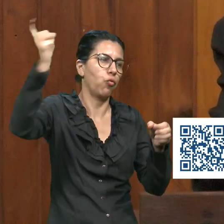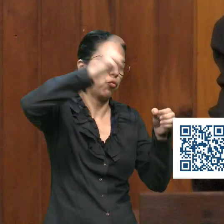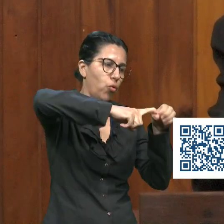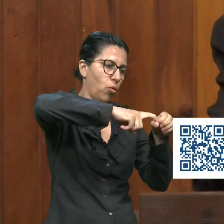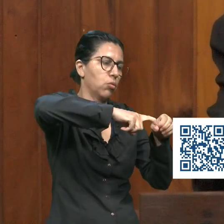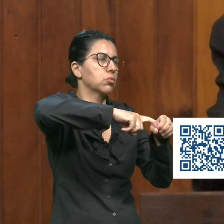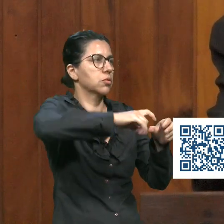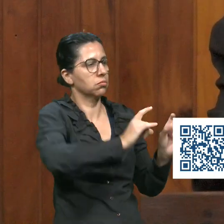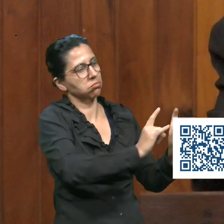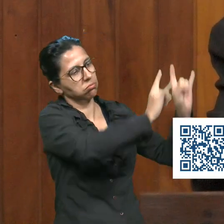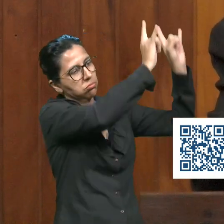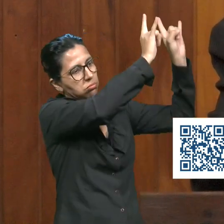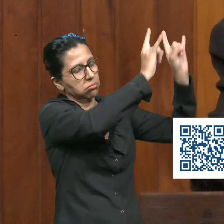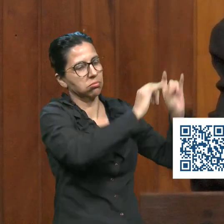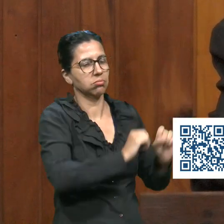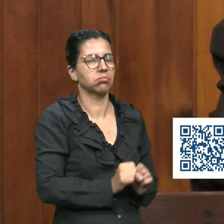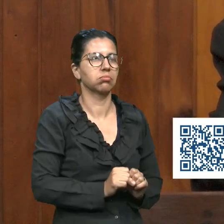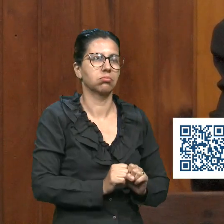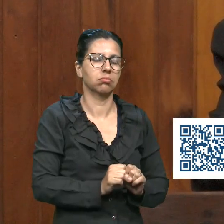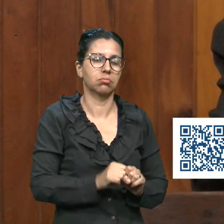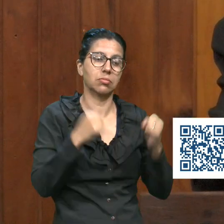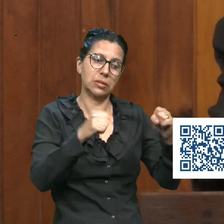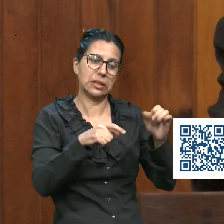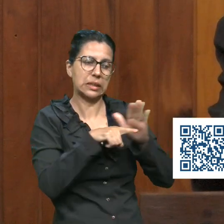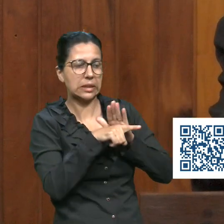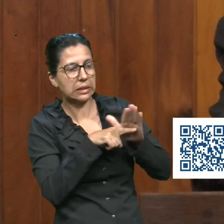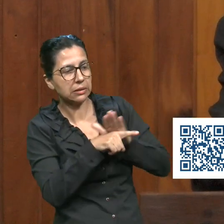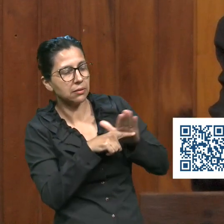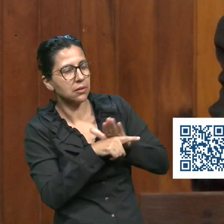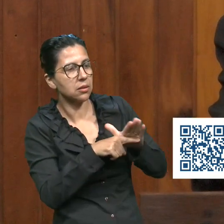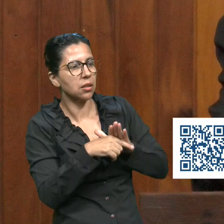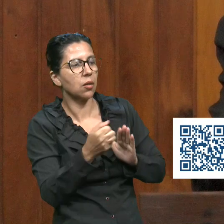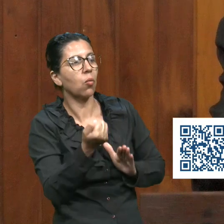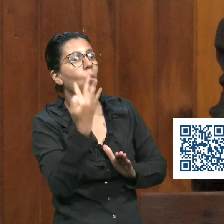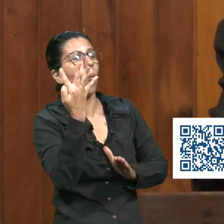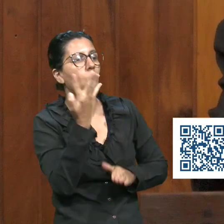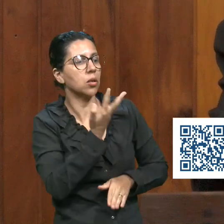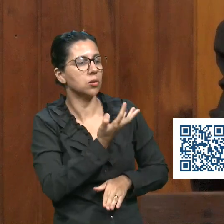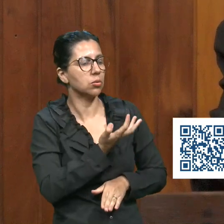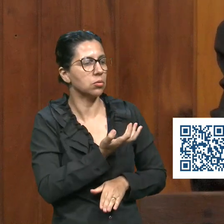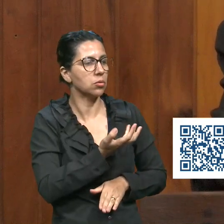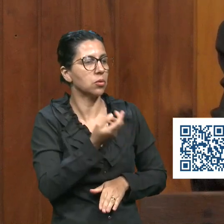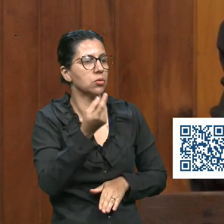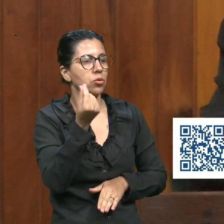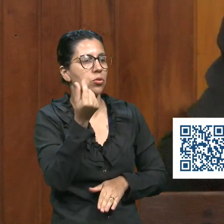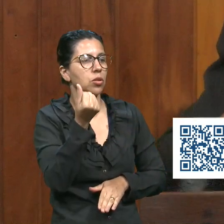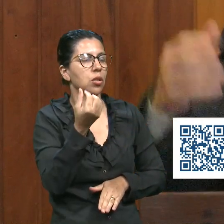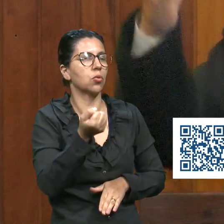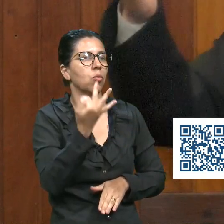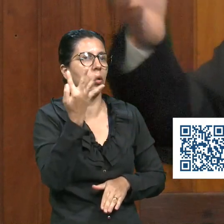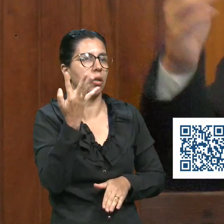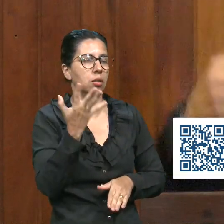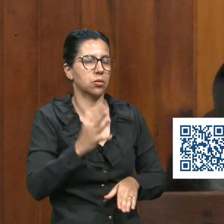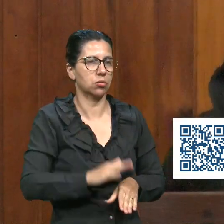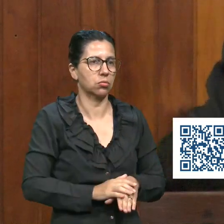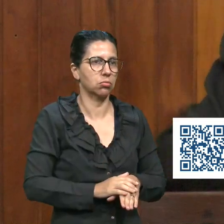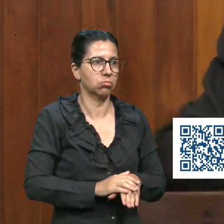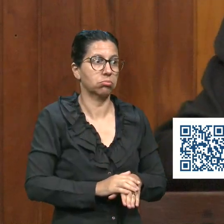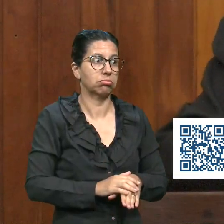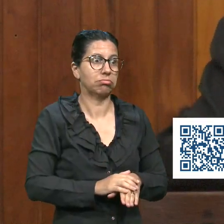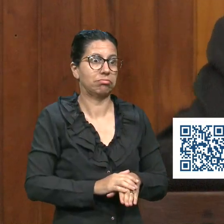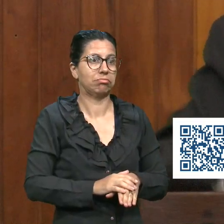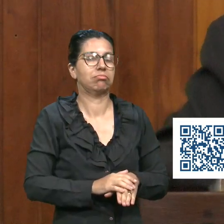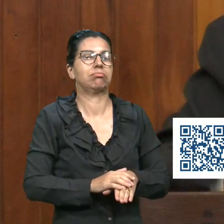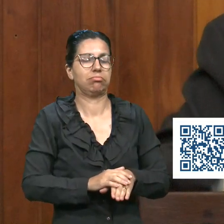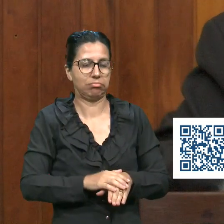conhecer, para fazer uma avaliação de quando custa, como é que se procede isso, qual a participação do